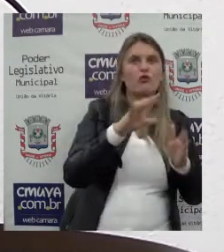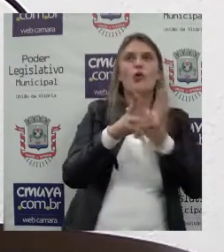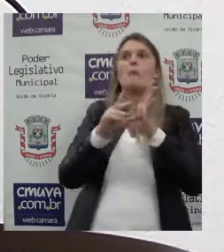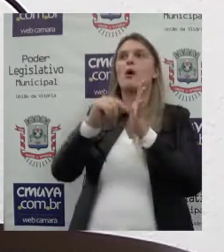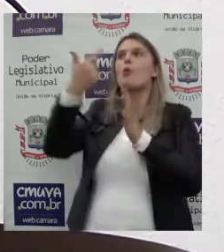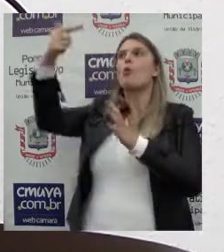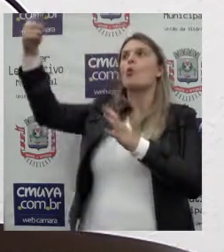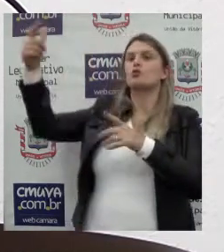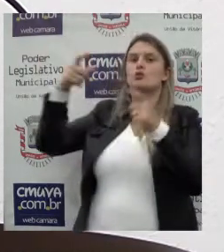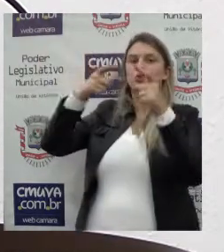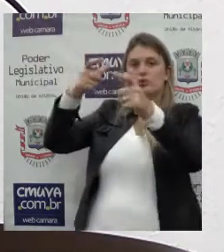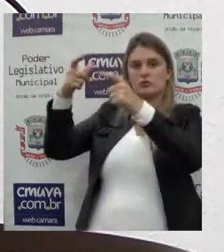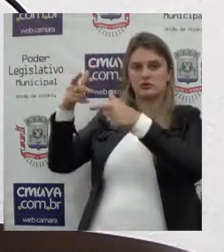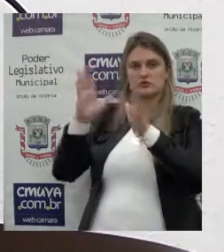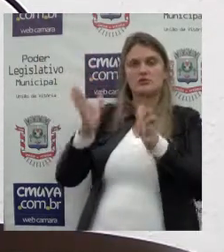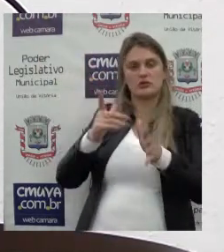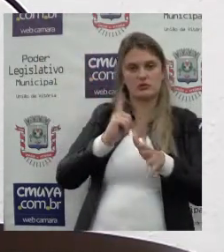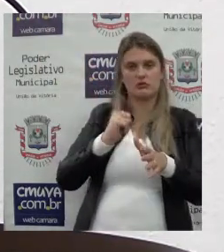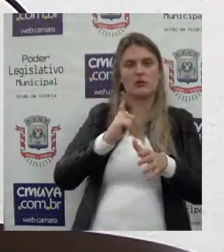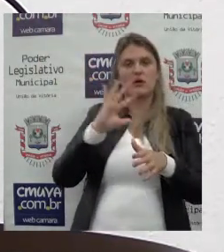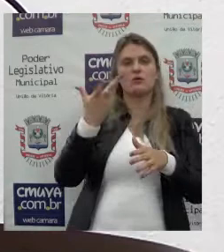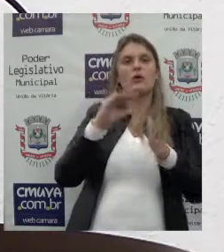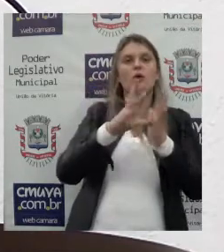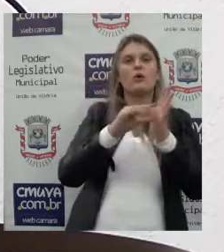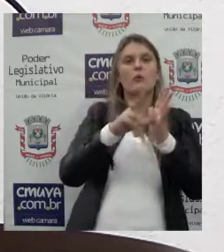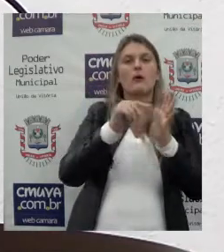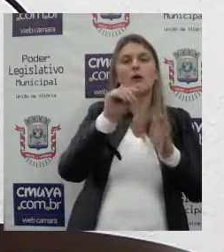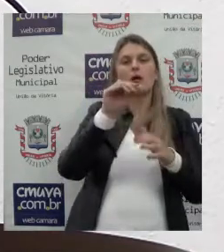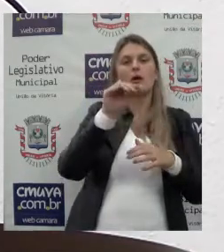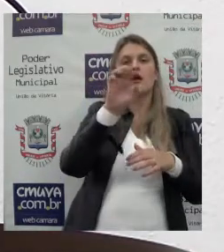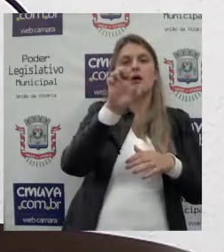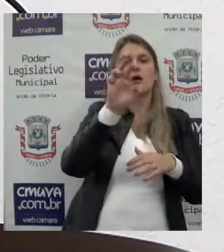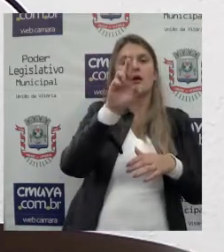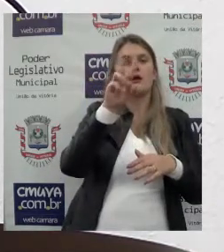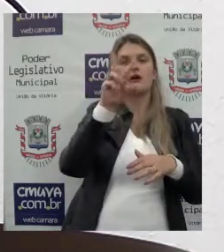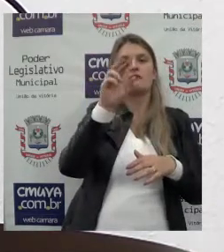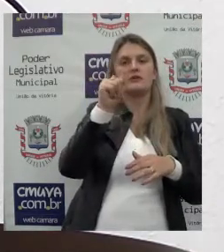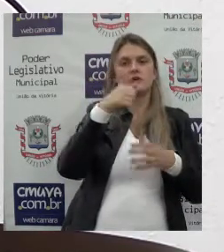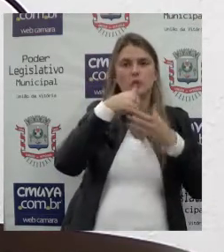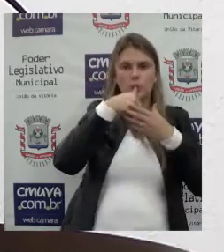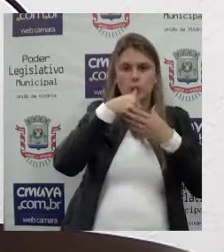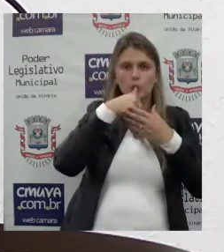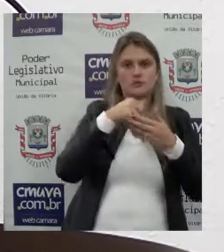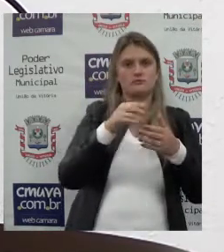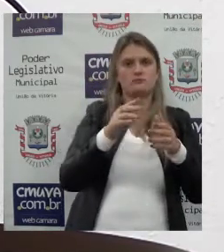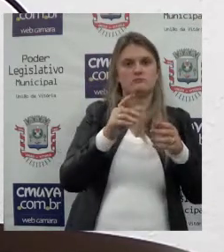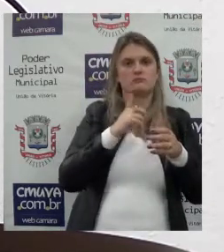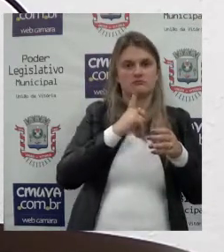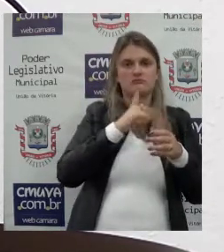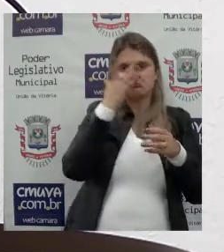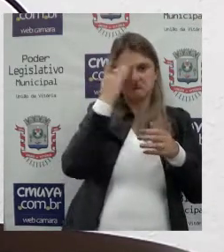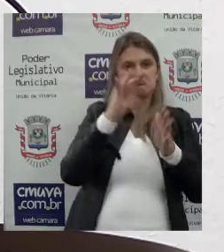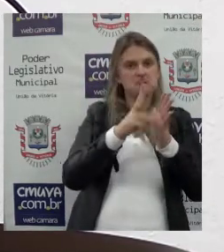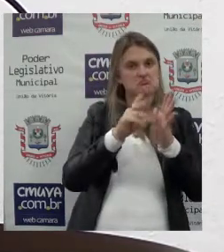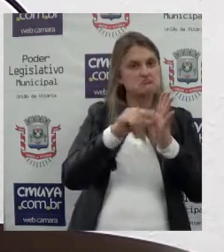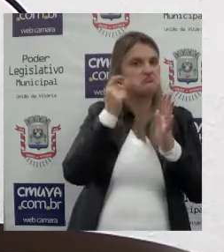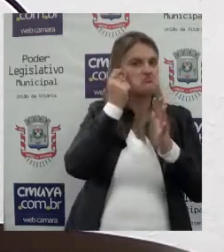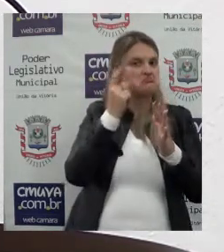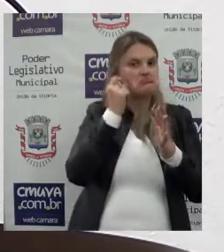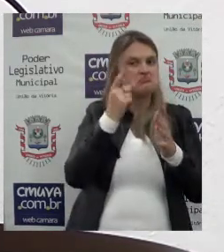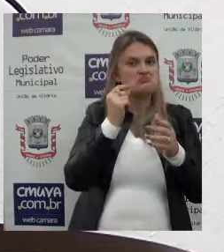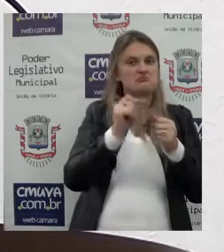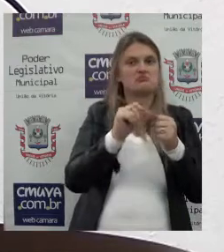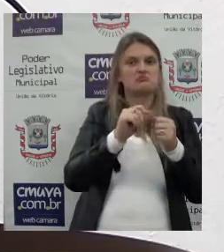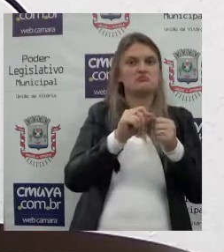dá para fazer aqui, iam fazer nas fazendas, nas propriedades rurais, como já está acontecendo, o furto de erva, roubo de erva, coisa que não acontecia antigamente. Porque o valor já está